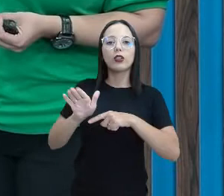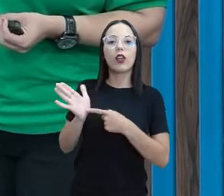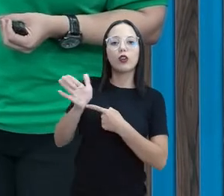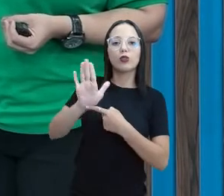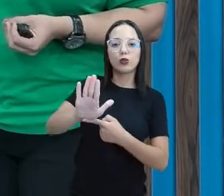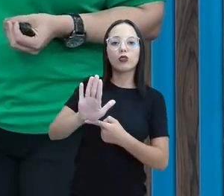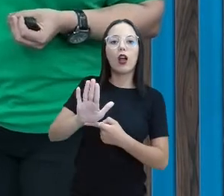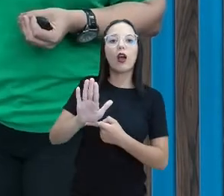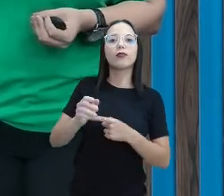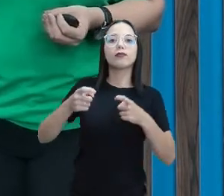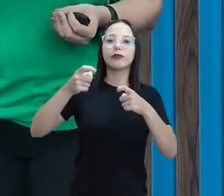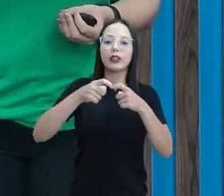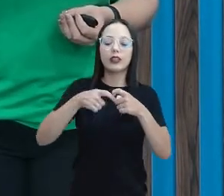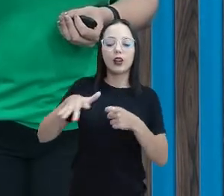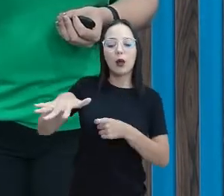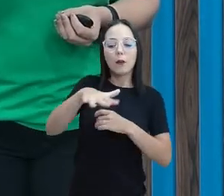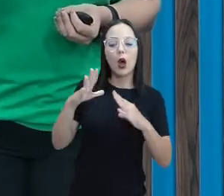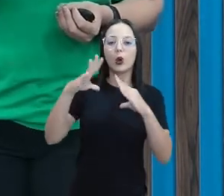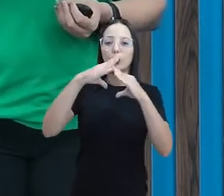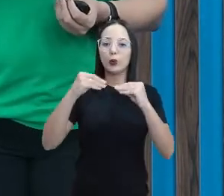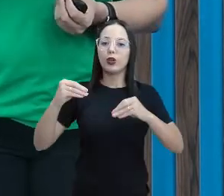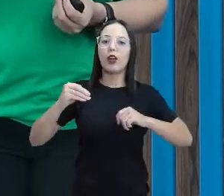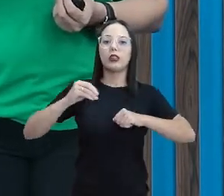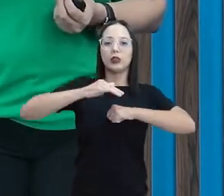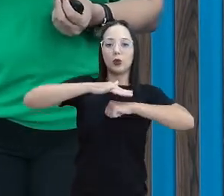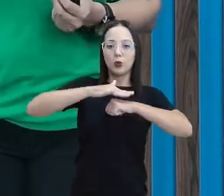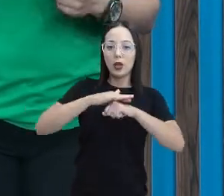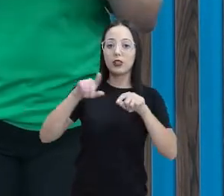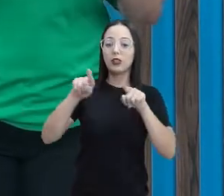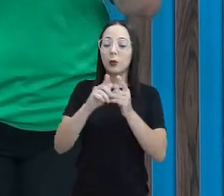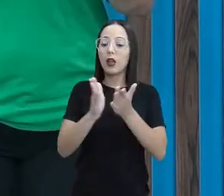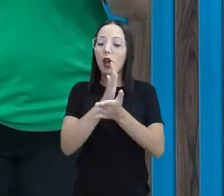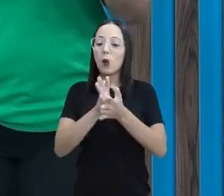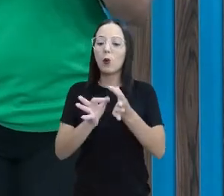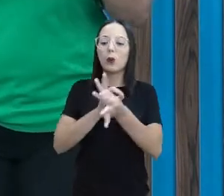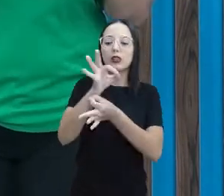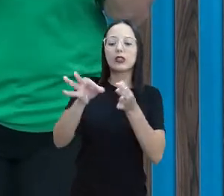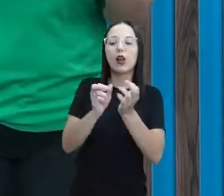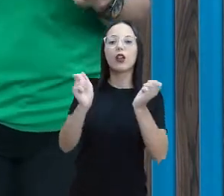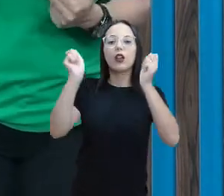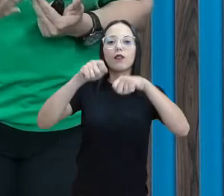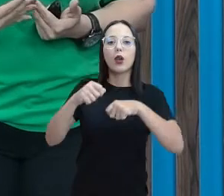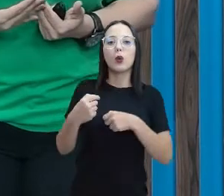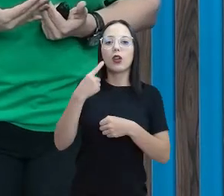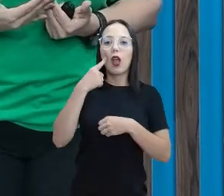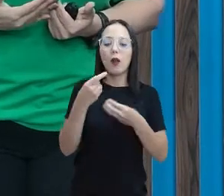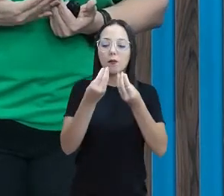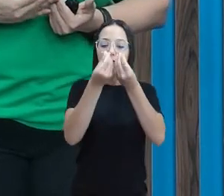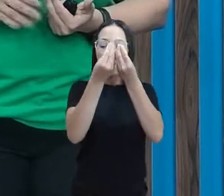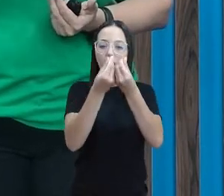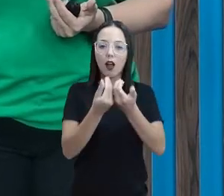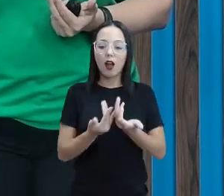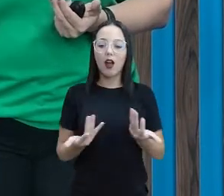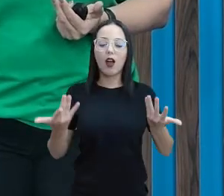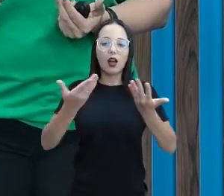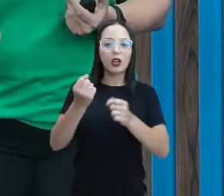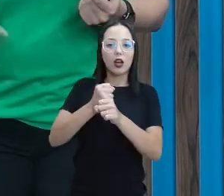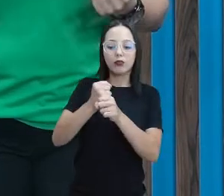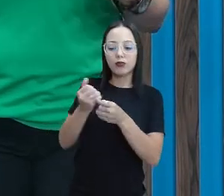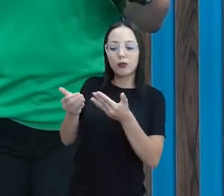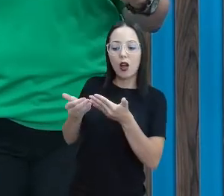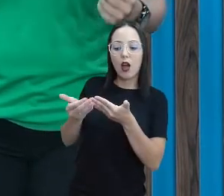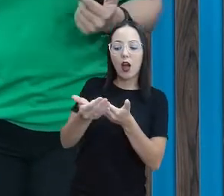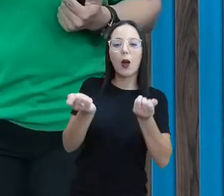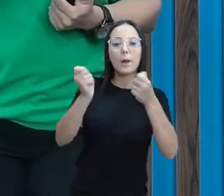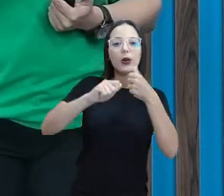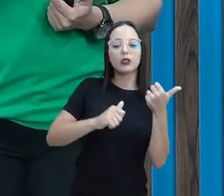na medicina, né, para curar doenças, para aquelas células que vão se degenerando ao longo dos anos, né, elas podem